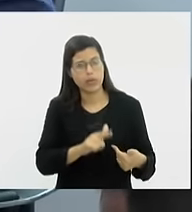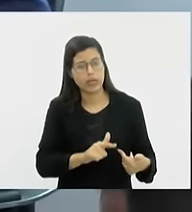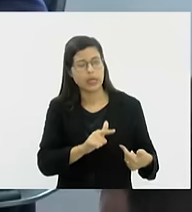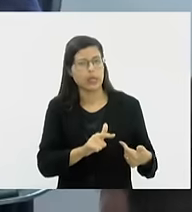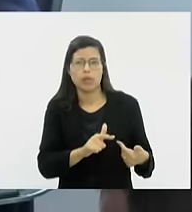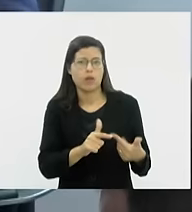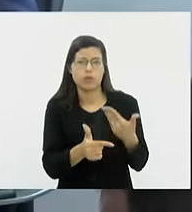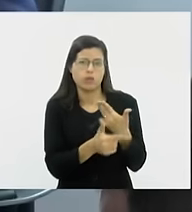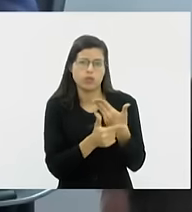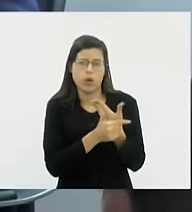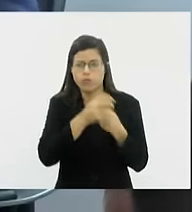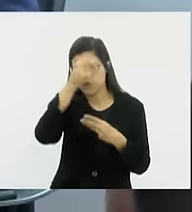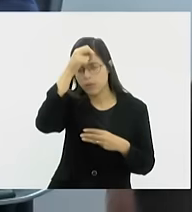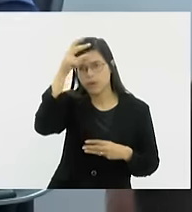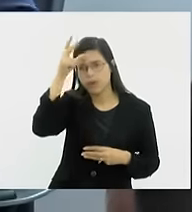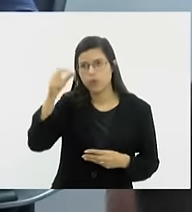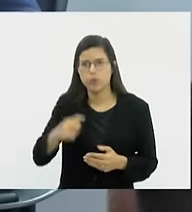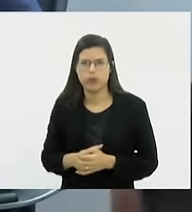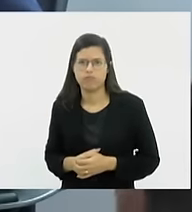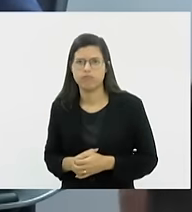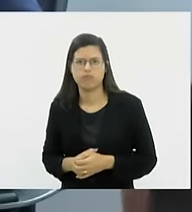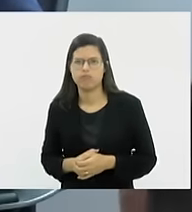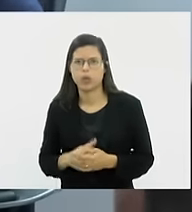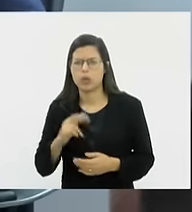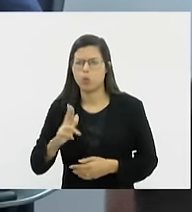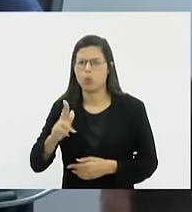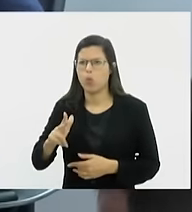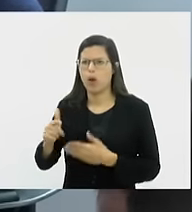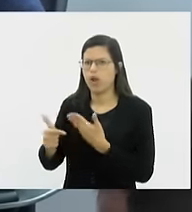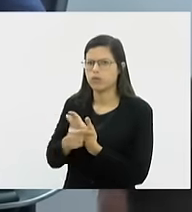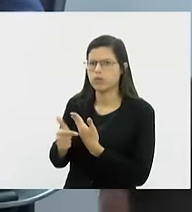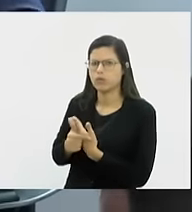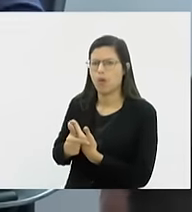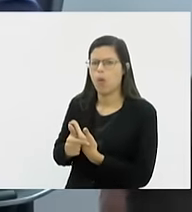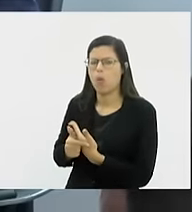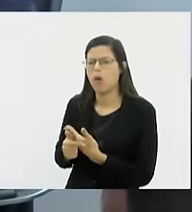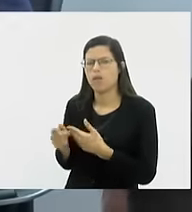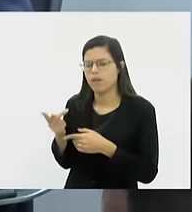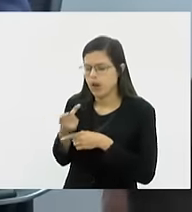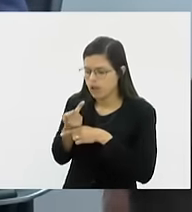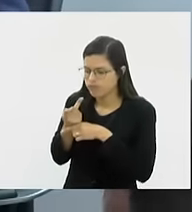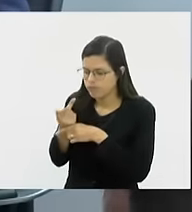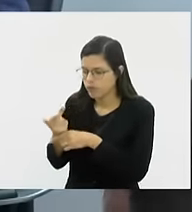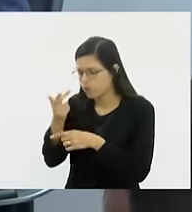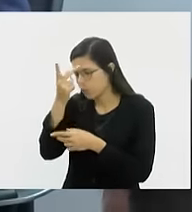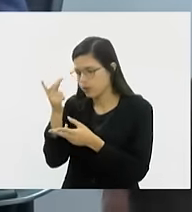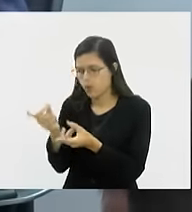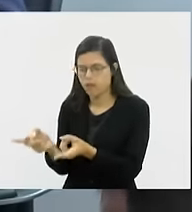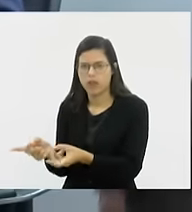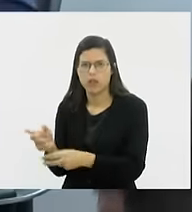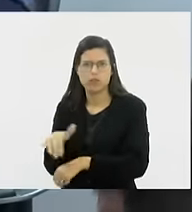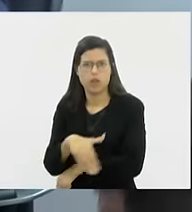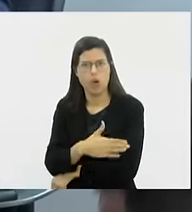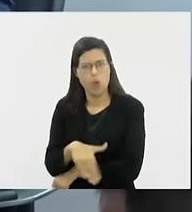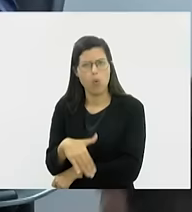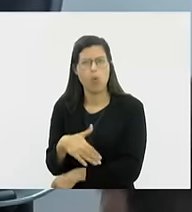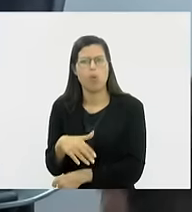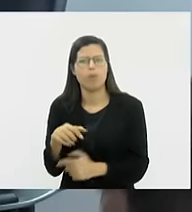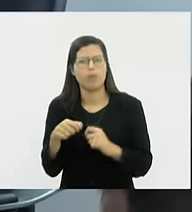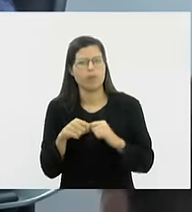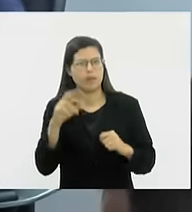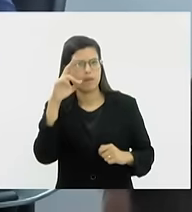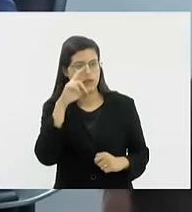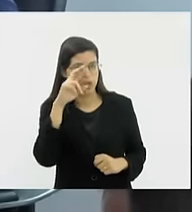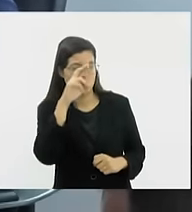da prefeitura. Não cabe o policial militar ir atrás de camelô, não cabe o policial militar fazer fiscalização de